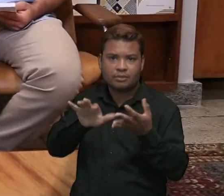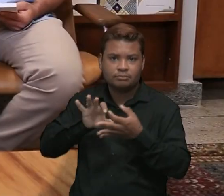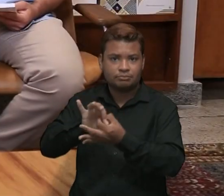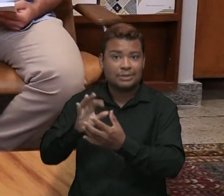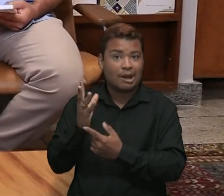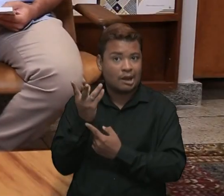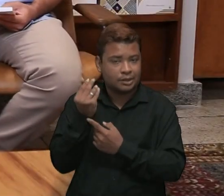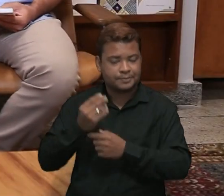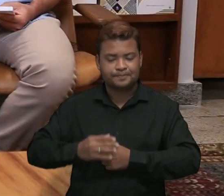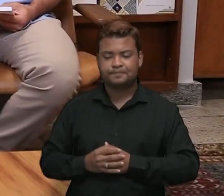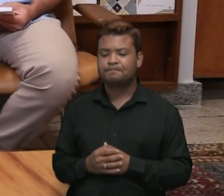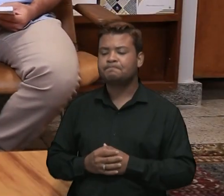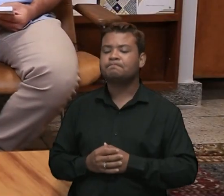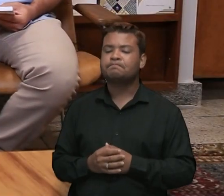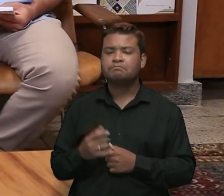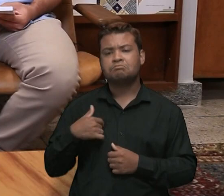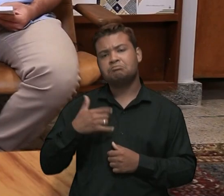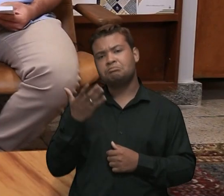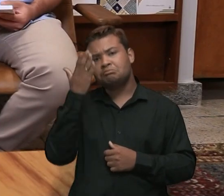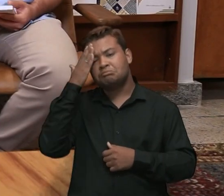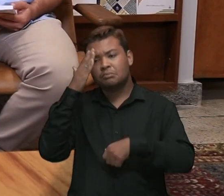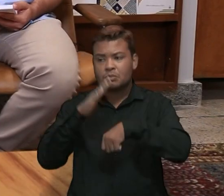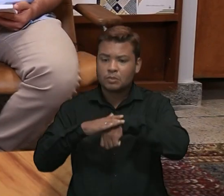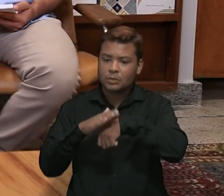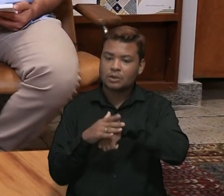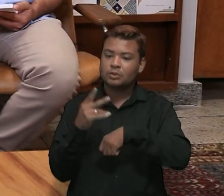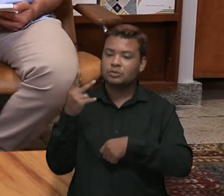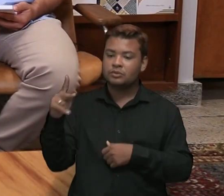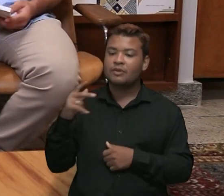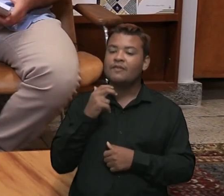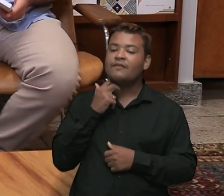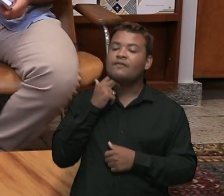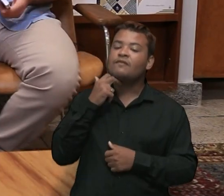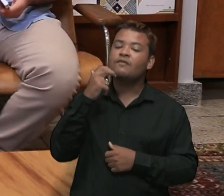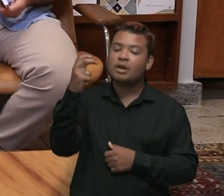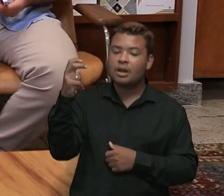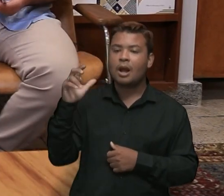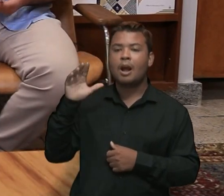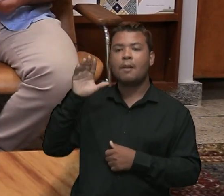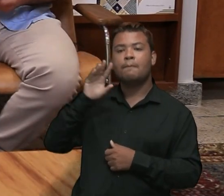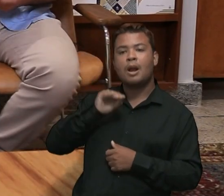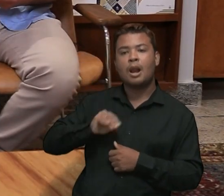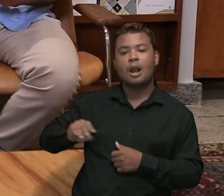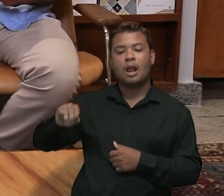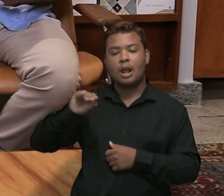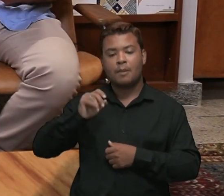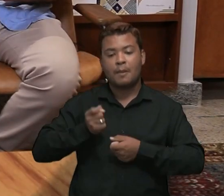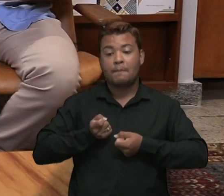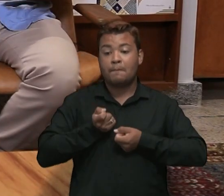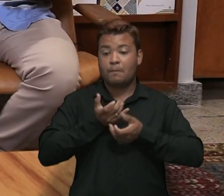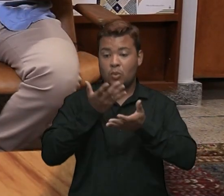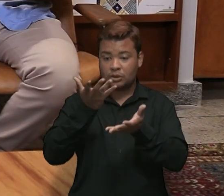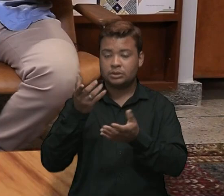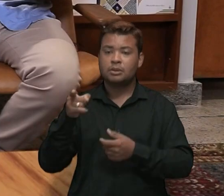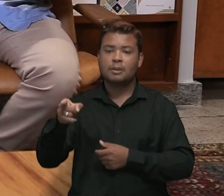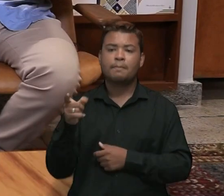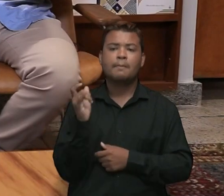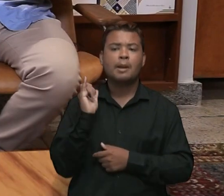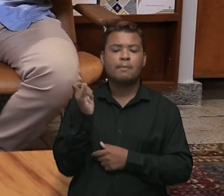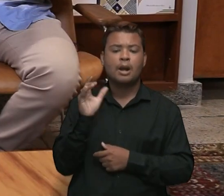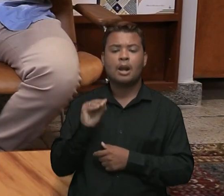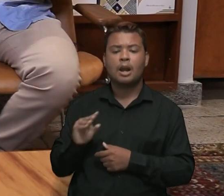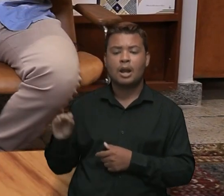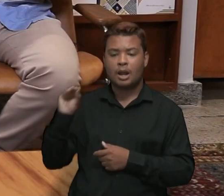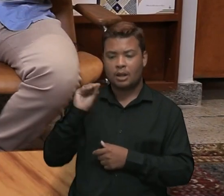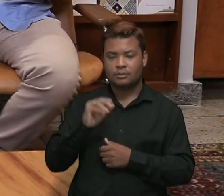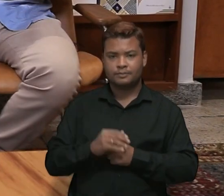artes. E aí, para finalizar, eu gostaria que você utilizasse a sua voz, então, para recitar um poema, uma poesia aqui para a gente, em